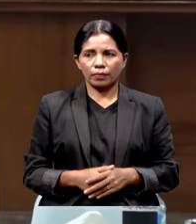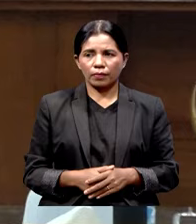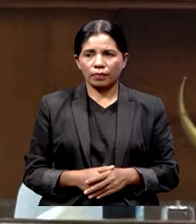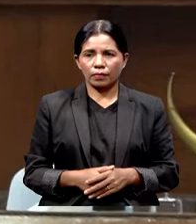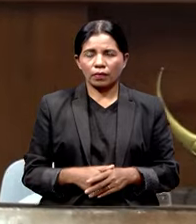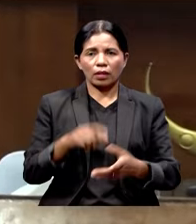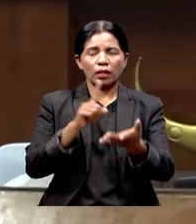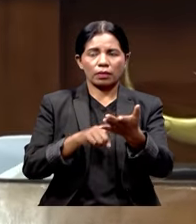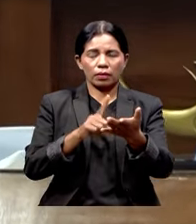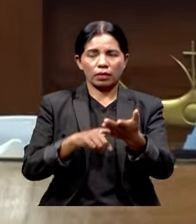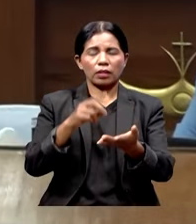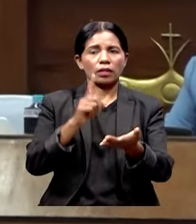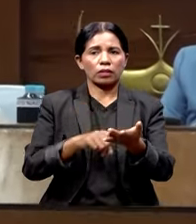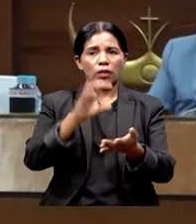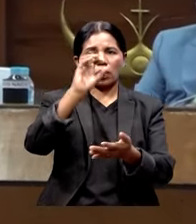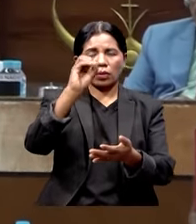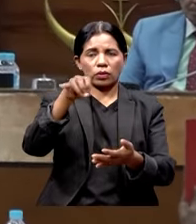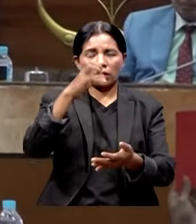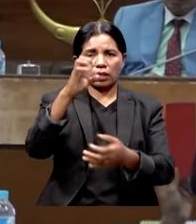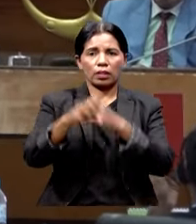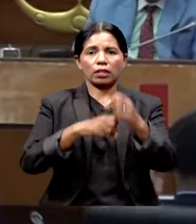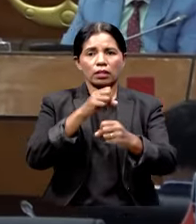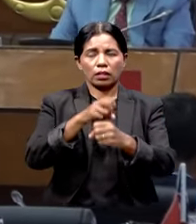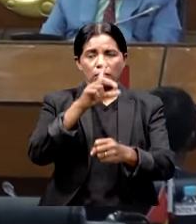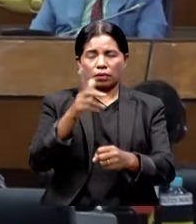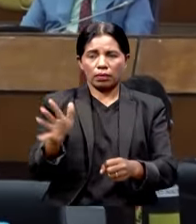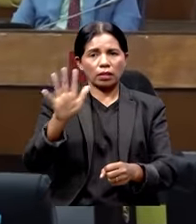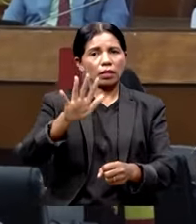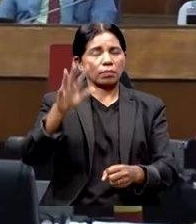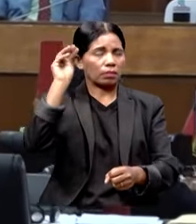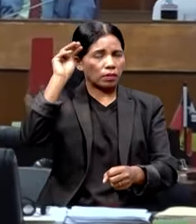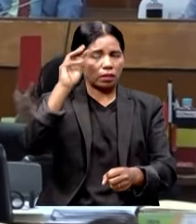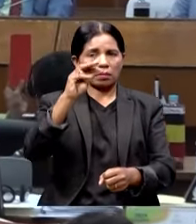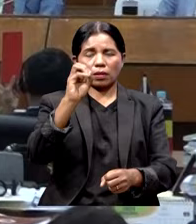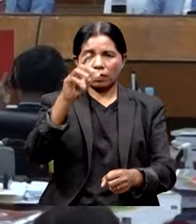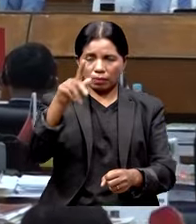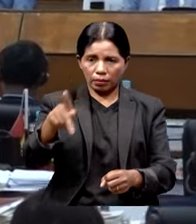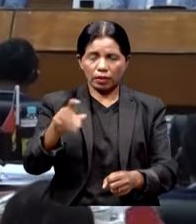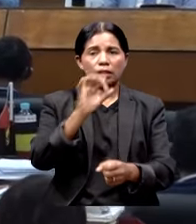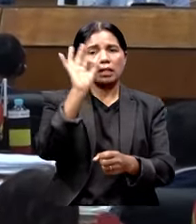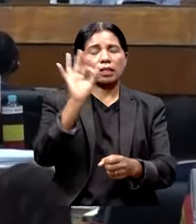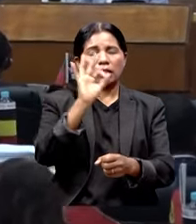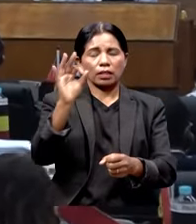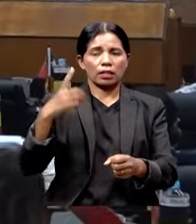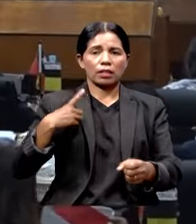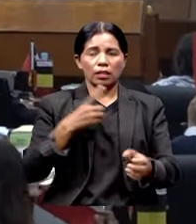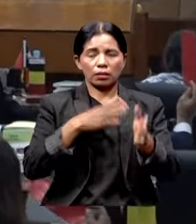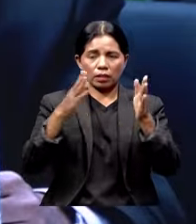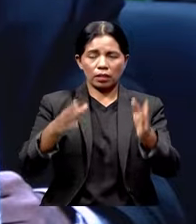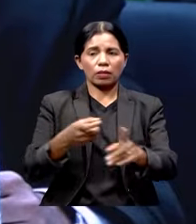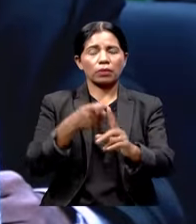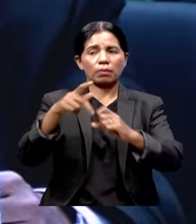Ia debate no discussão OZE tinang fiscal reunorono selima ba Ministério Obras Públicas, sextane deputado banca da oposição si